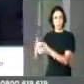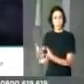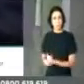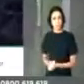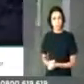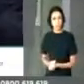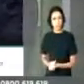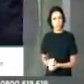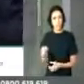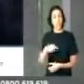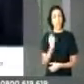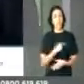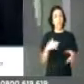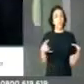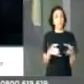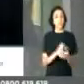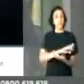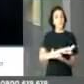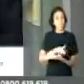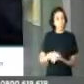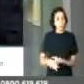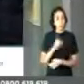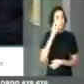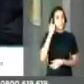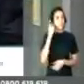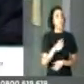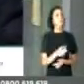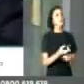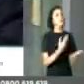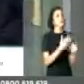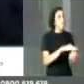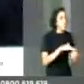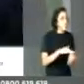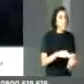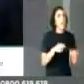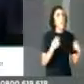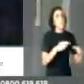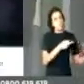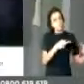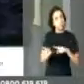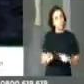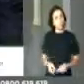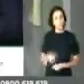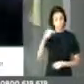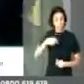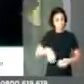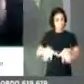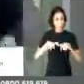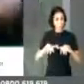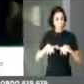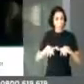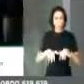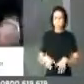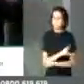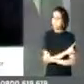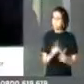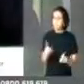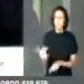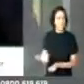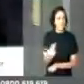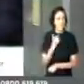com vários deputados que já consultei, reagir a essa possibilidade. Aqui no plenário não vai se permitir,